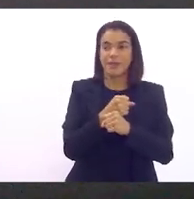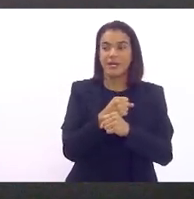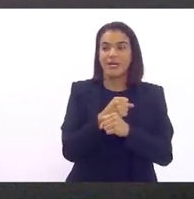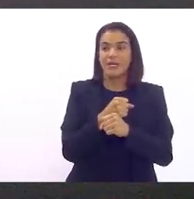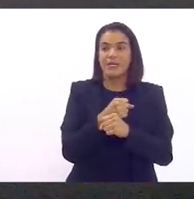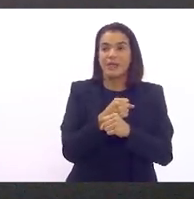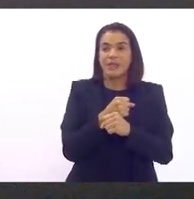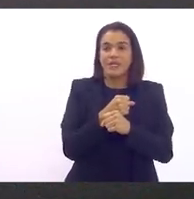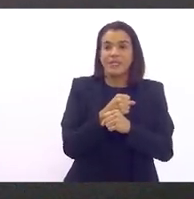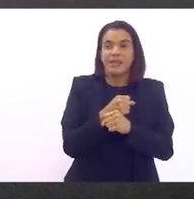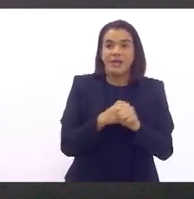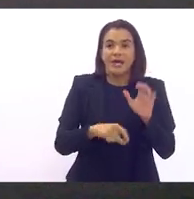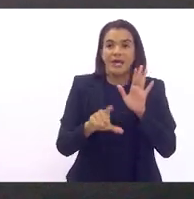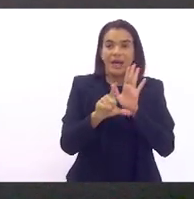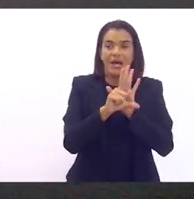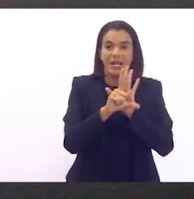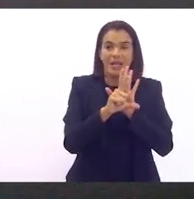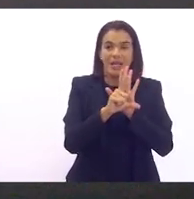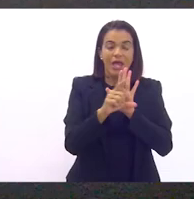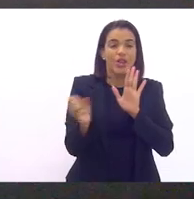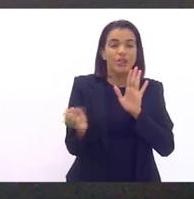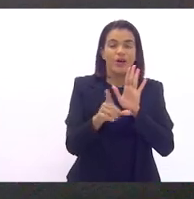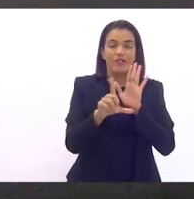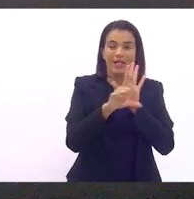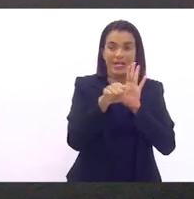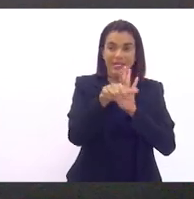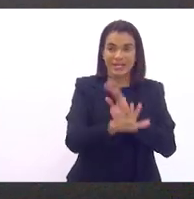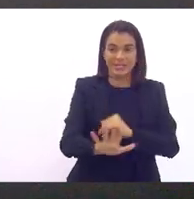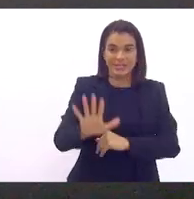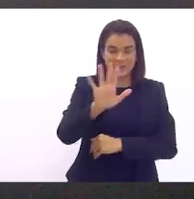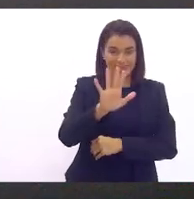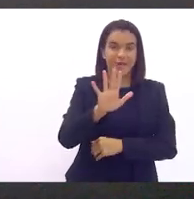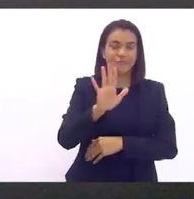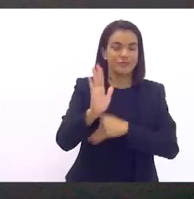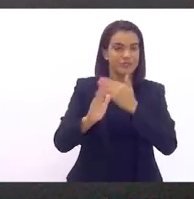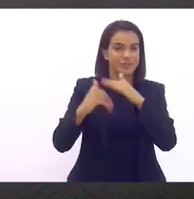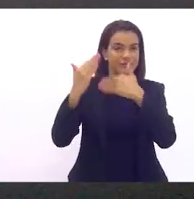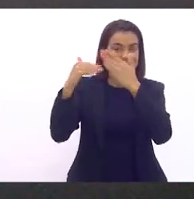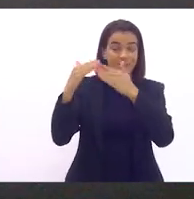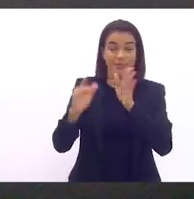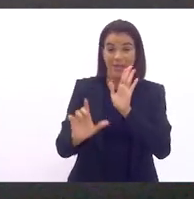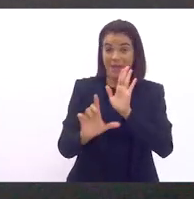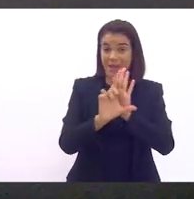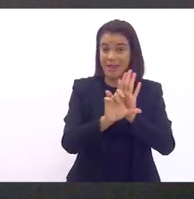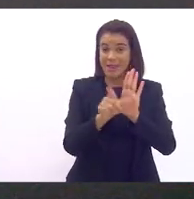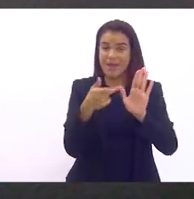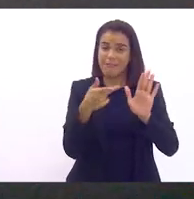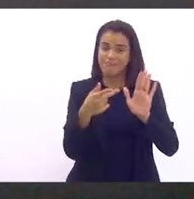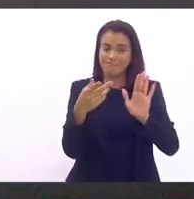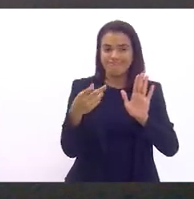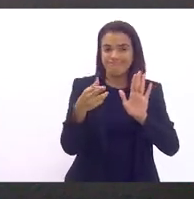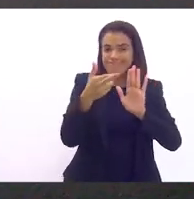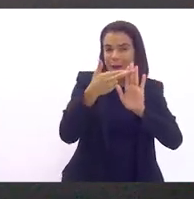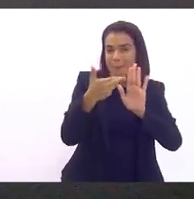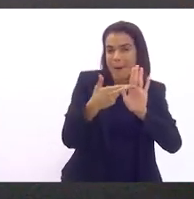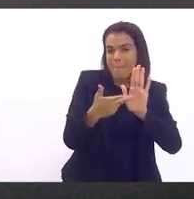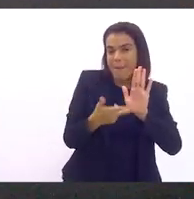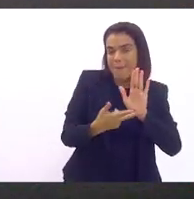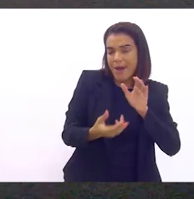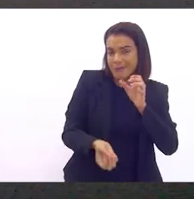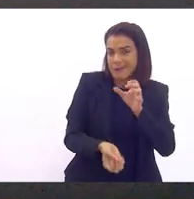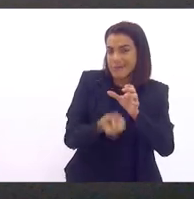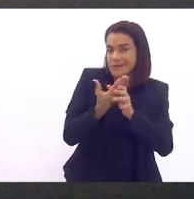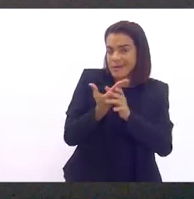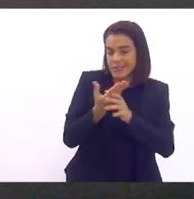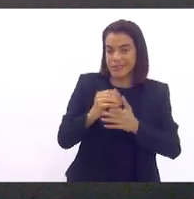a lei o novoa a lei nacional estadual de inovação essa lei ela coloca alguns parâmetros né para ela ser